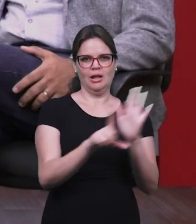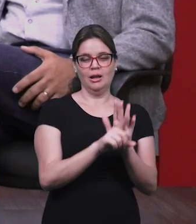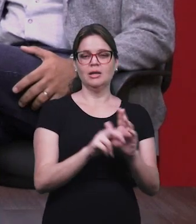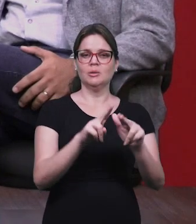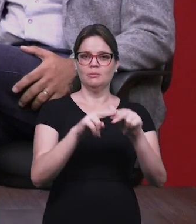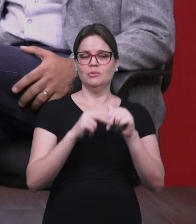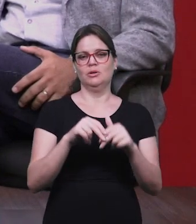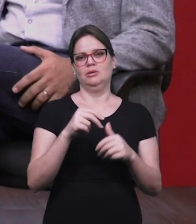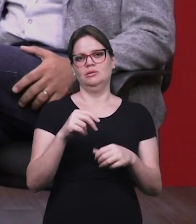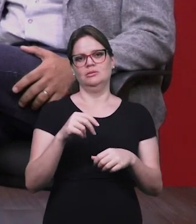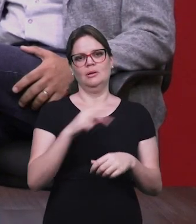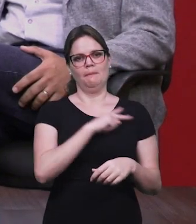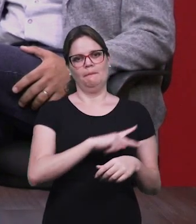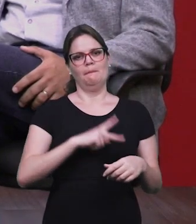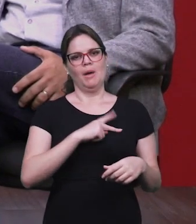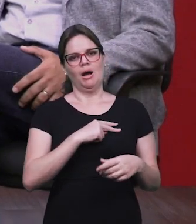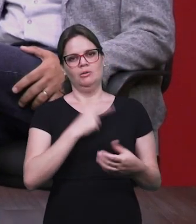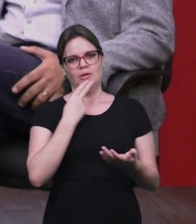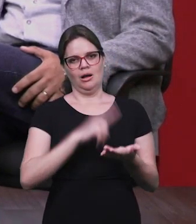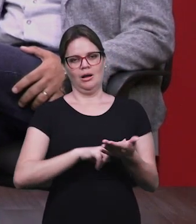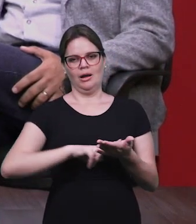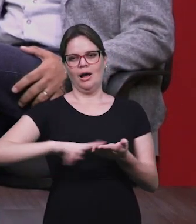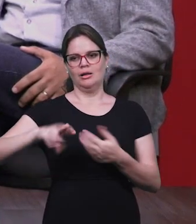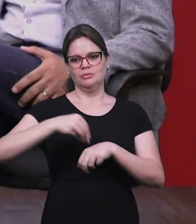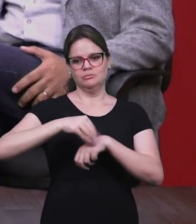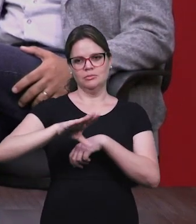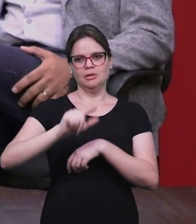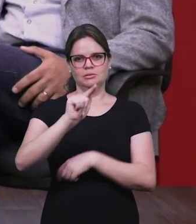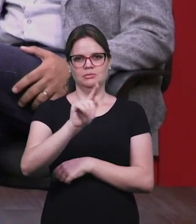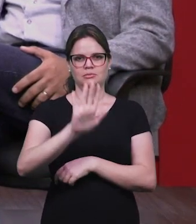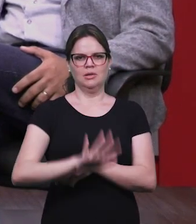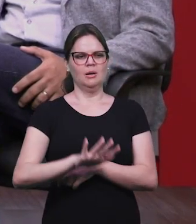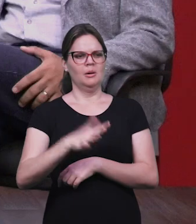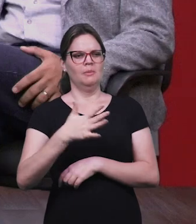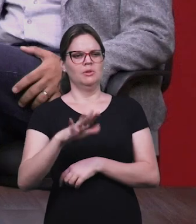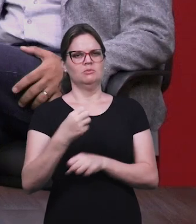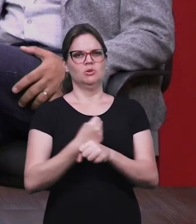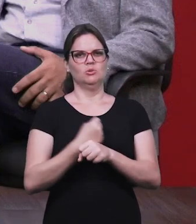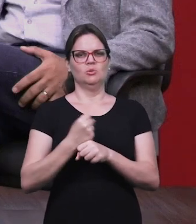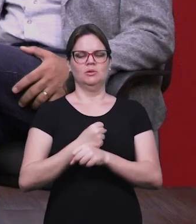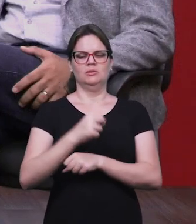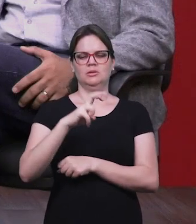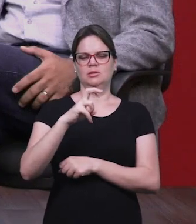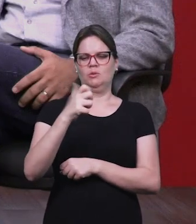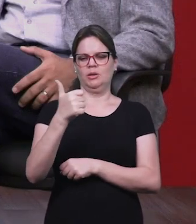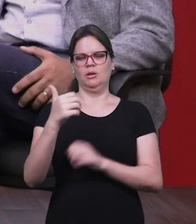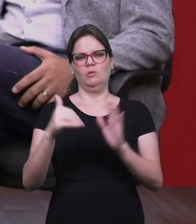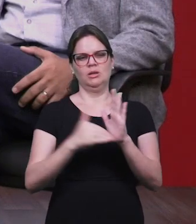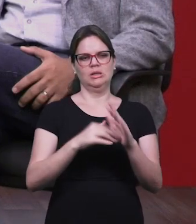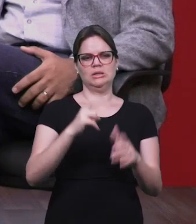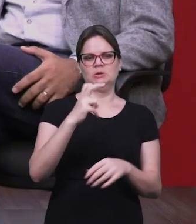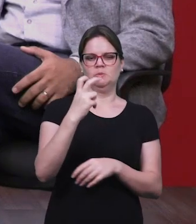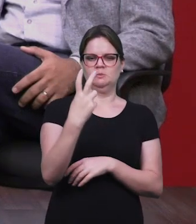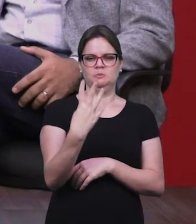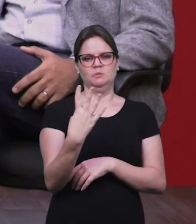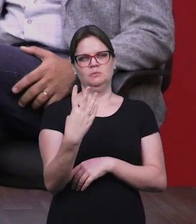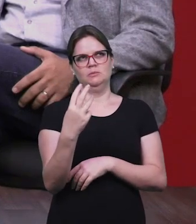essa carta aos Gálatas, que provavelmente foi ali entre 51 e